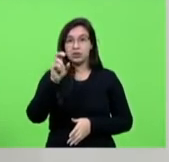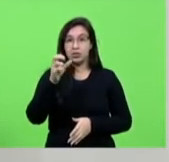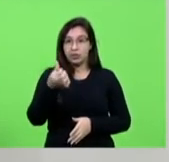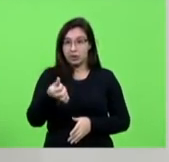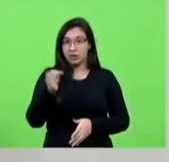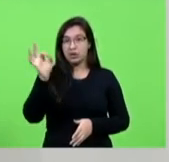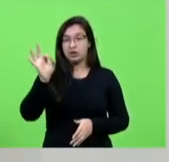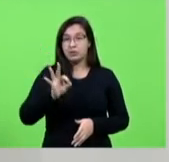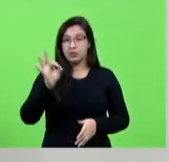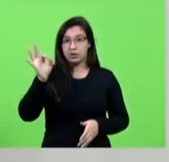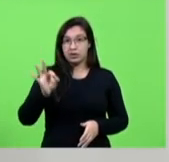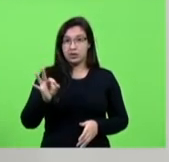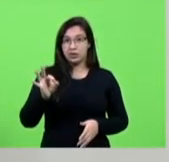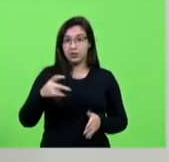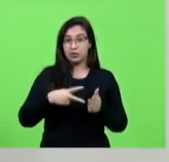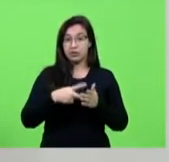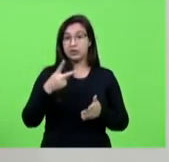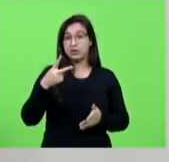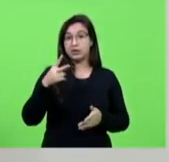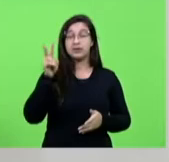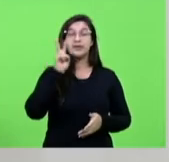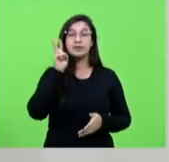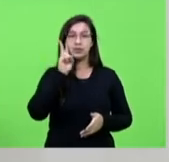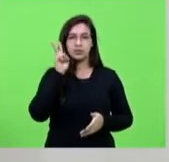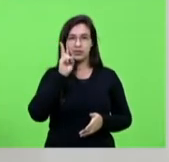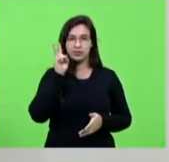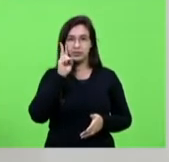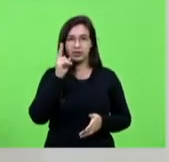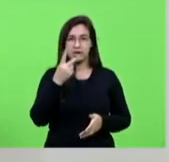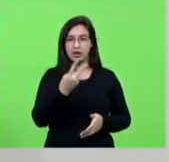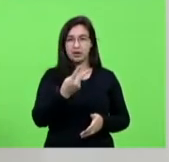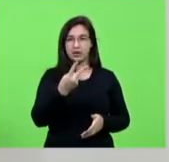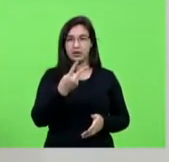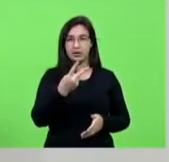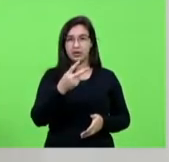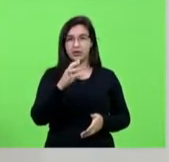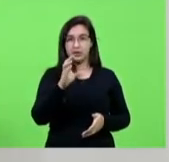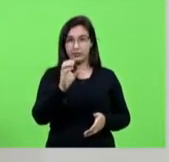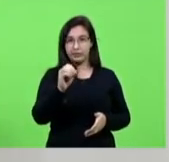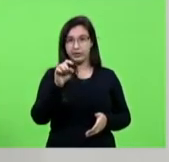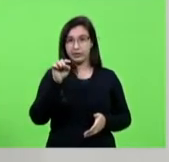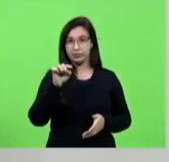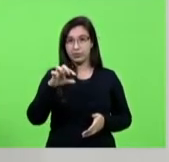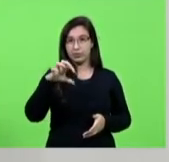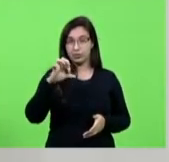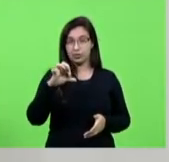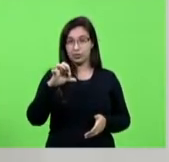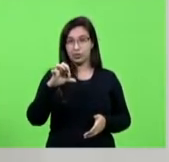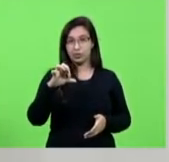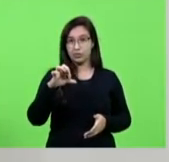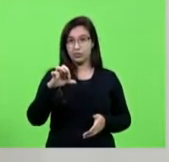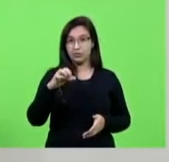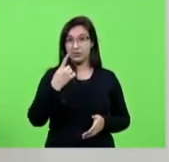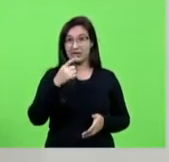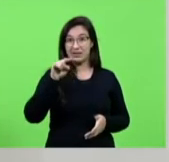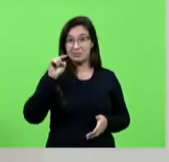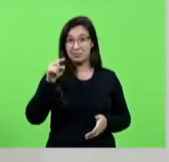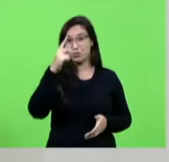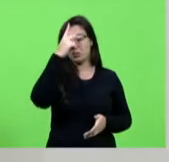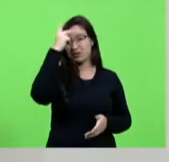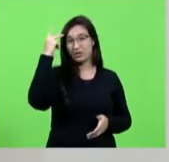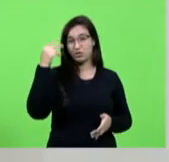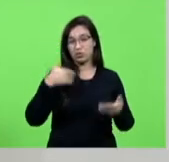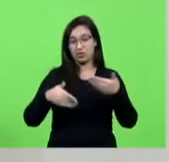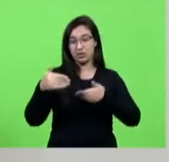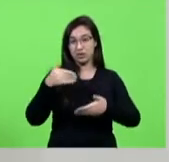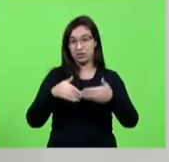156%. Na segunda-feira, 20,9 mil pessoas estavam em tratamento para Covid-19. Ontem